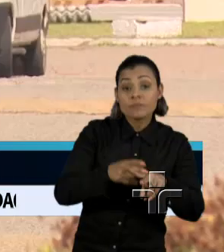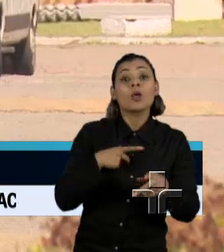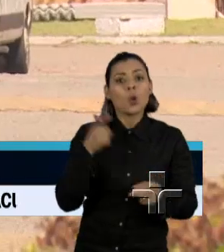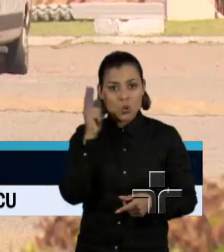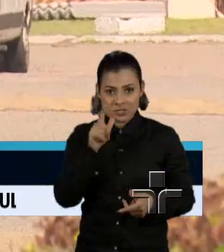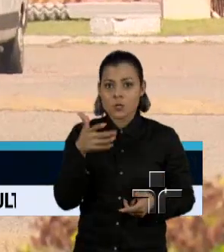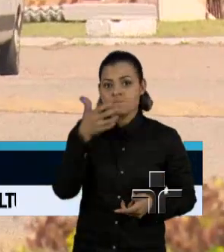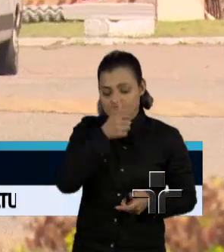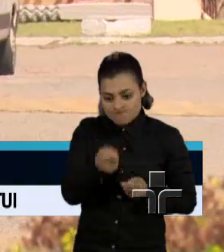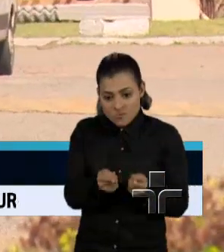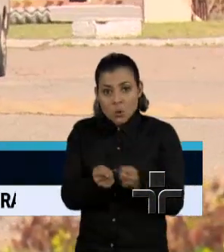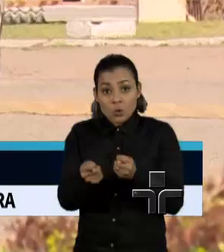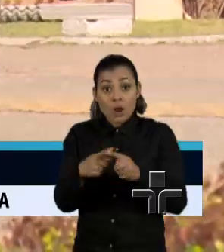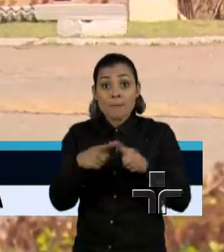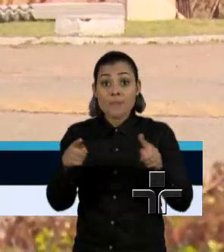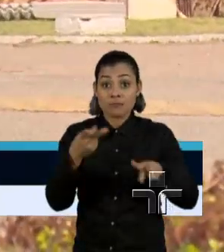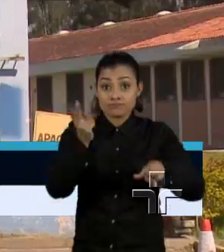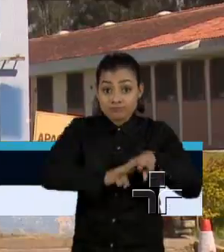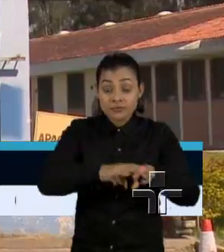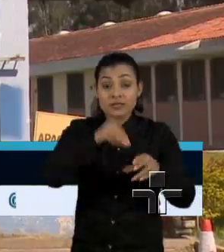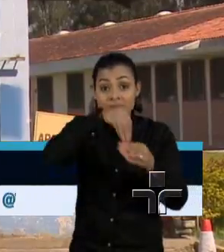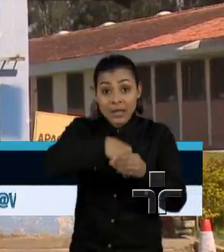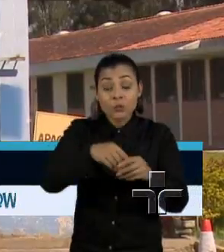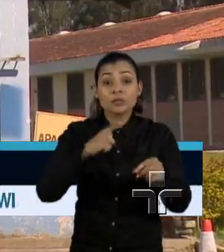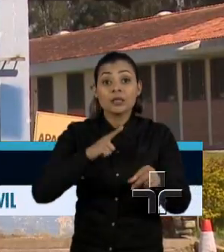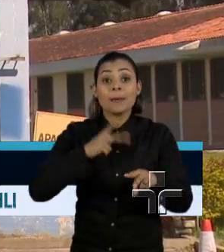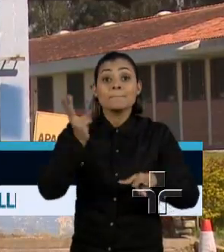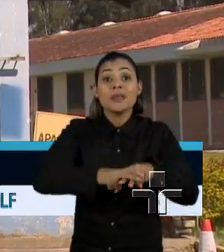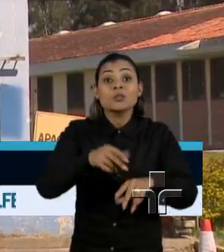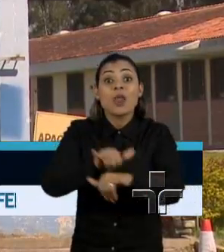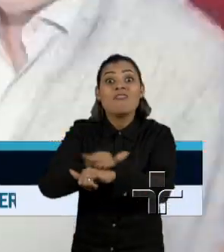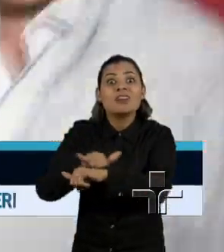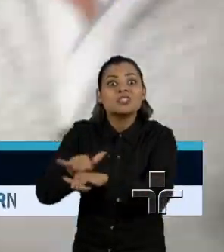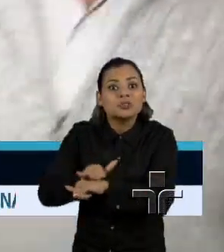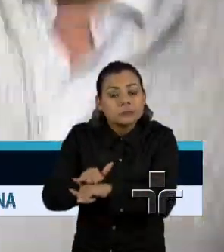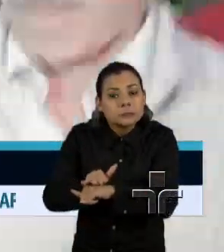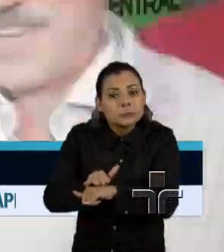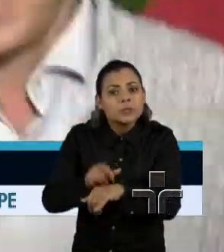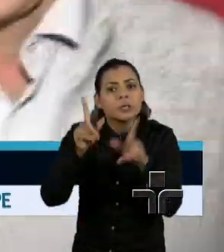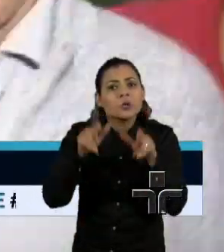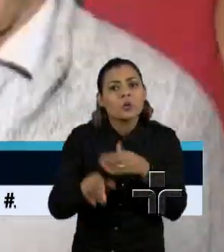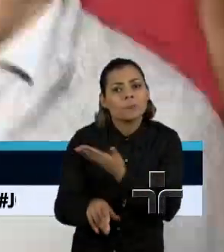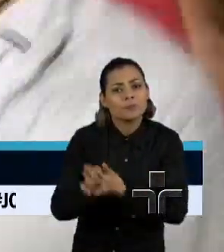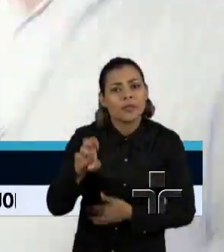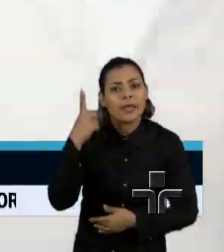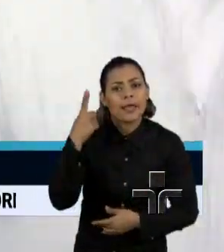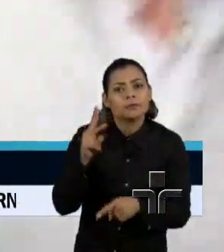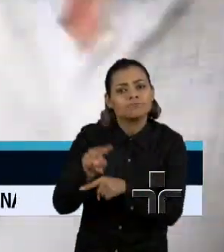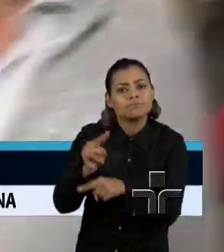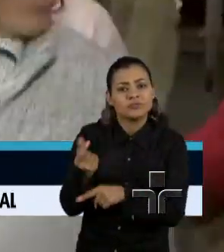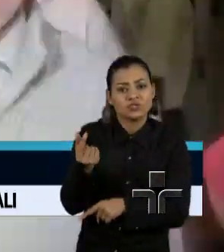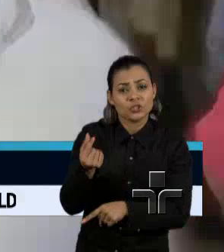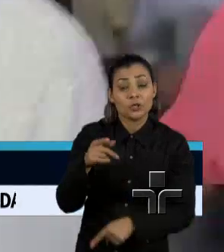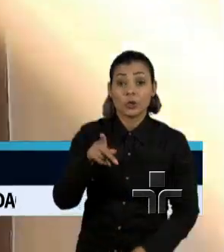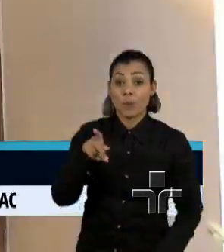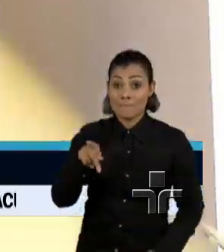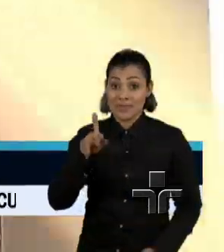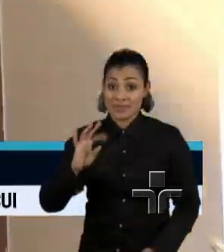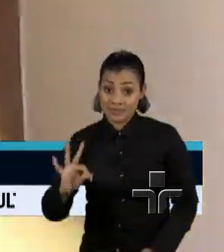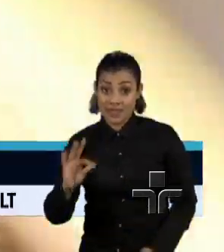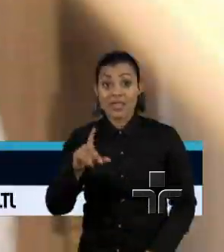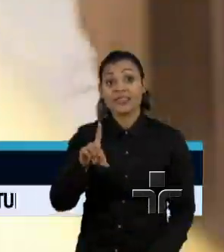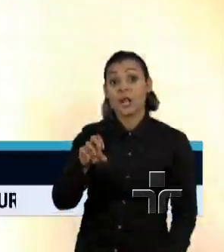controlada. O complexo também abriga presos pela Operação Lava Jato, como o ex-tesoureiro do PT, Delúbio Soares,